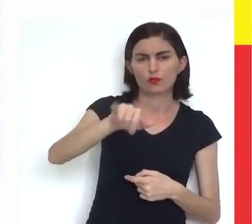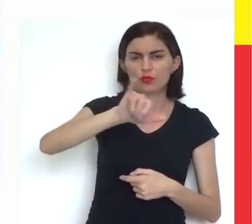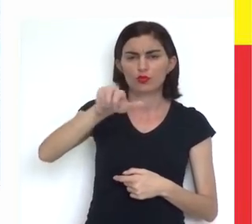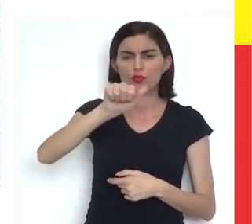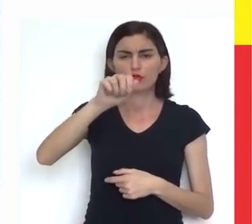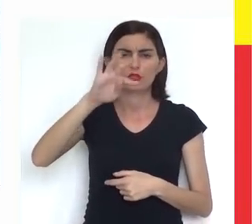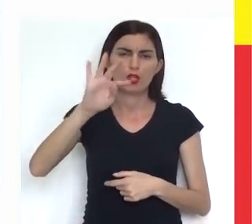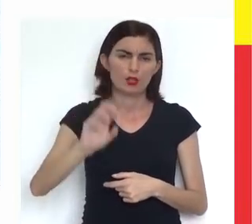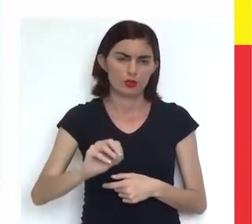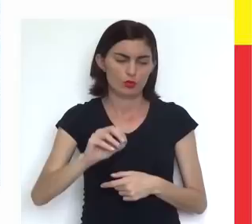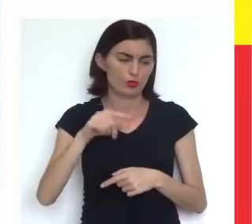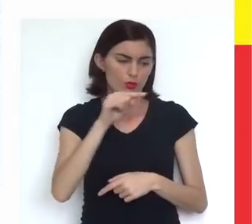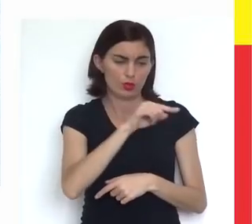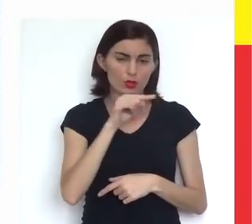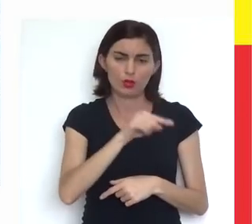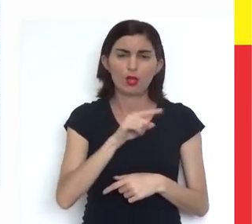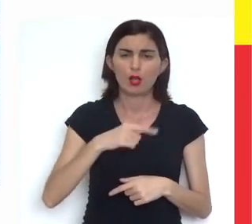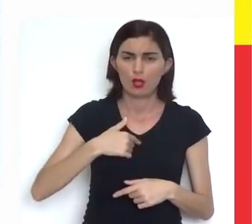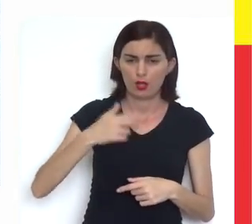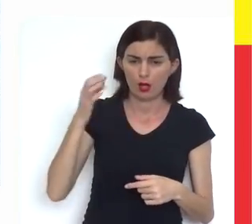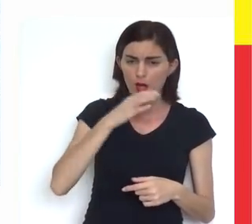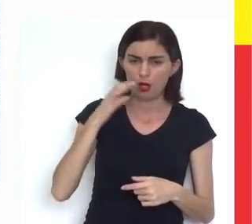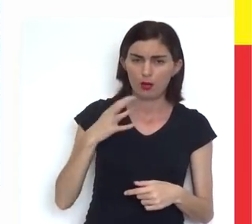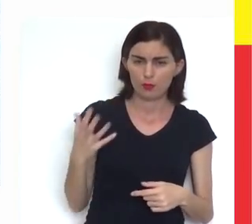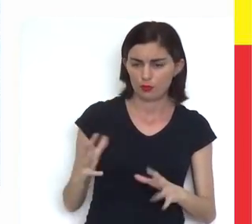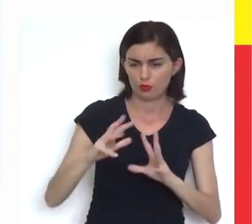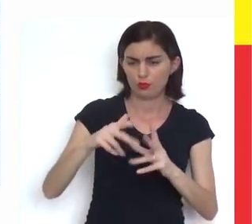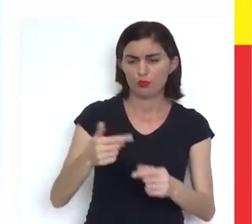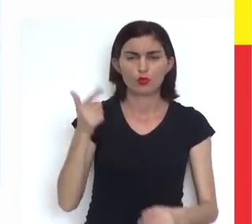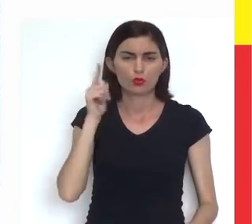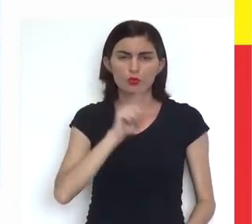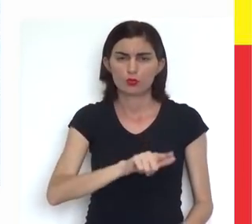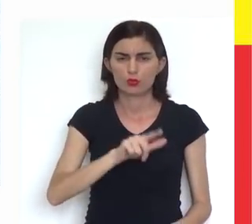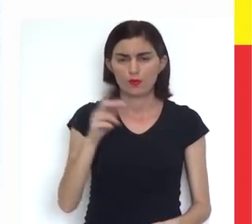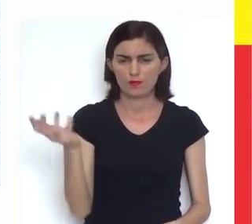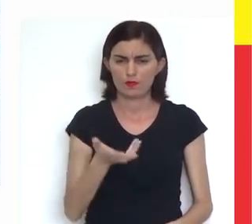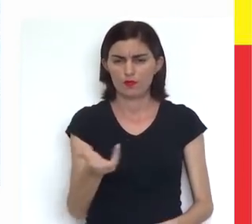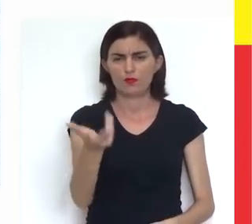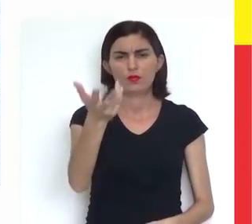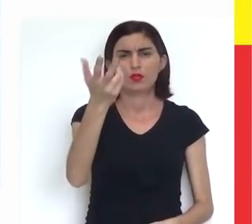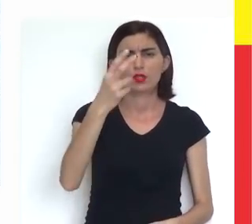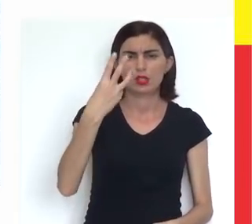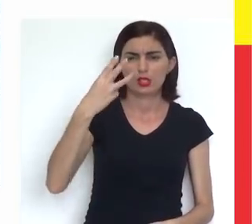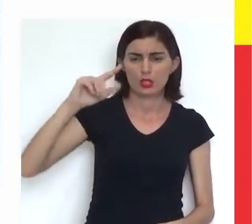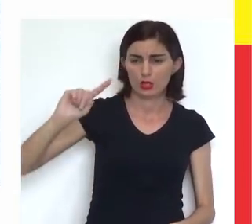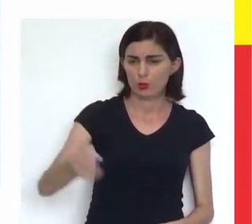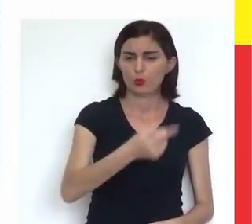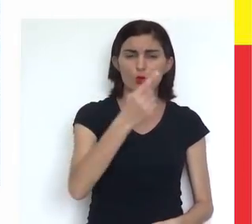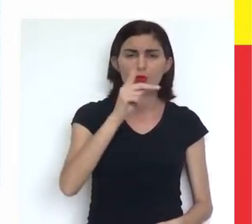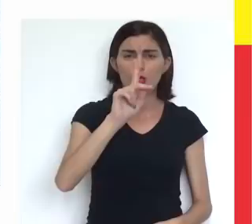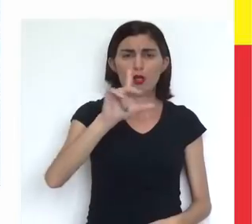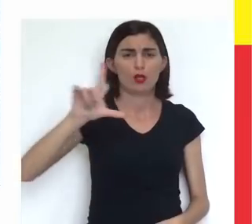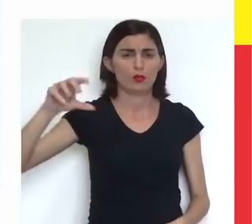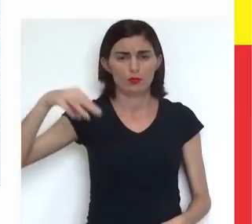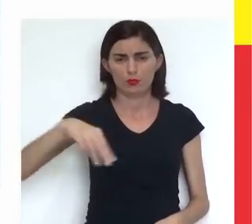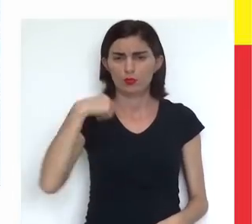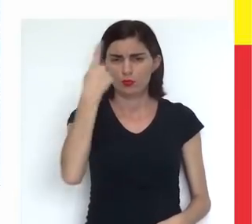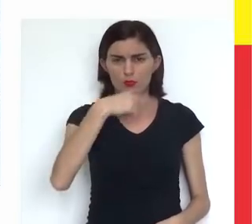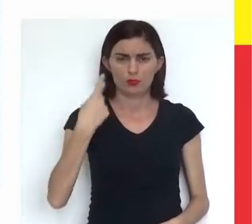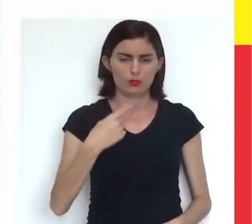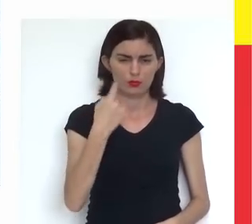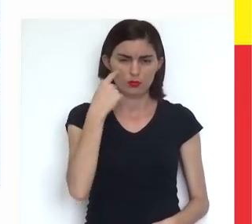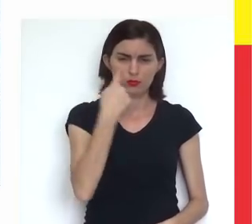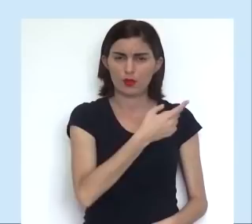do jato, tá? Esse jato aí é o jato mais rápido do mundo, ele consegue chegar aí a velocidades de 3.000 km por hora, tá?